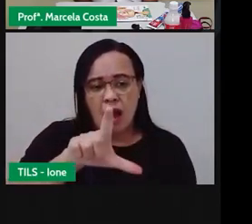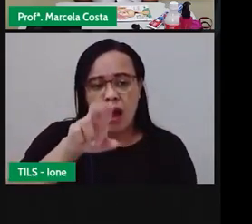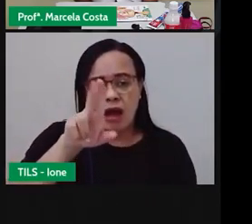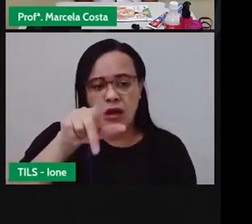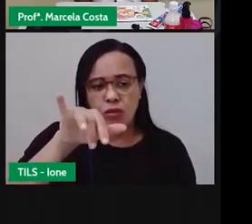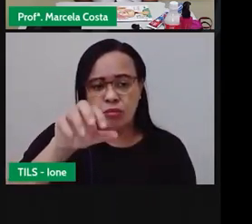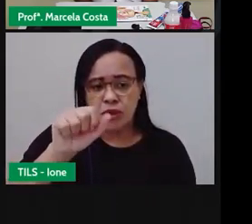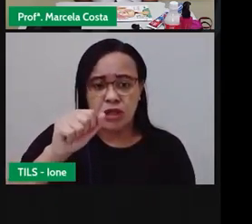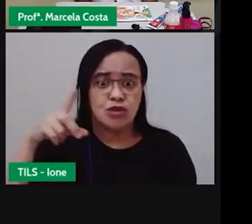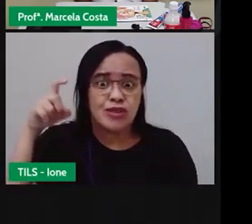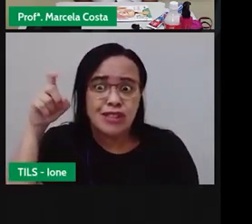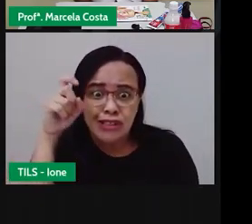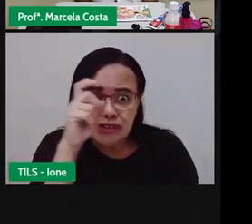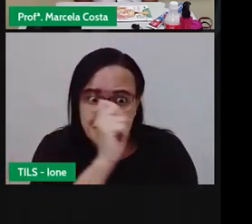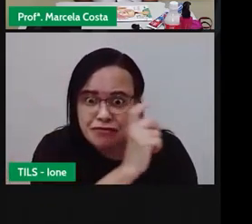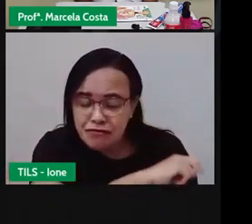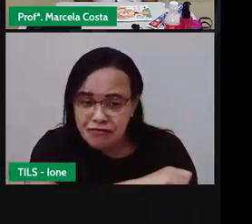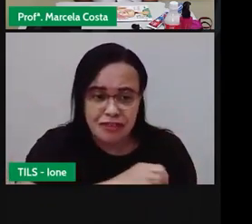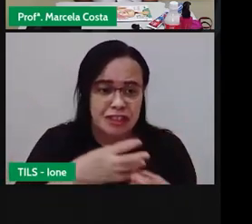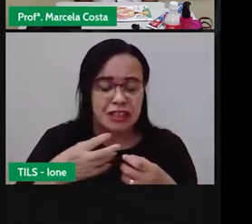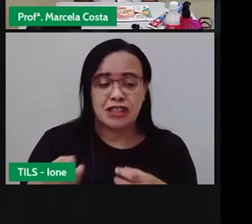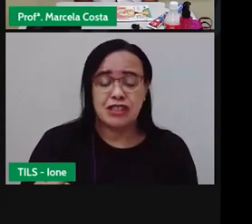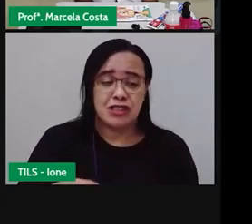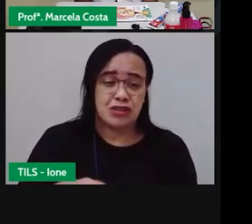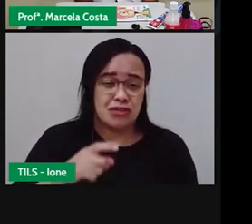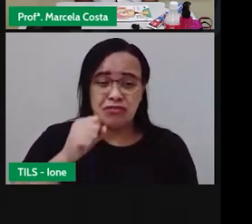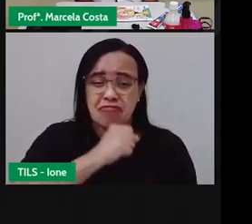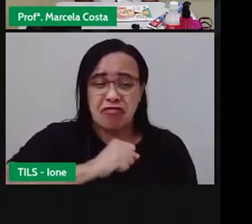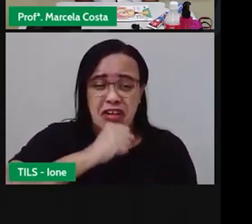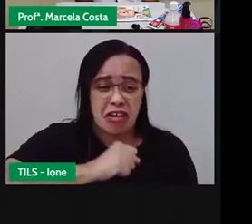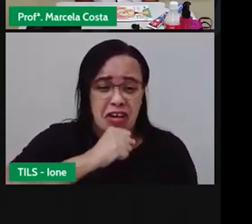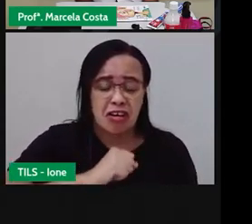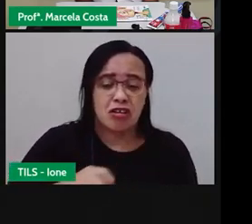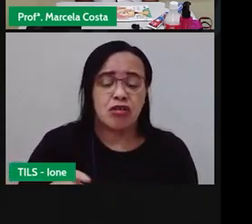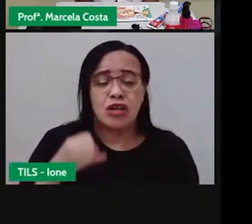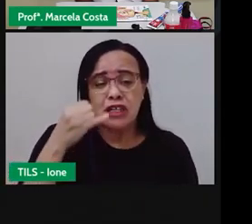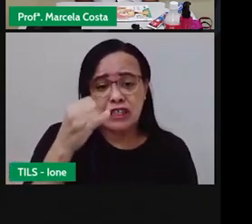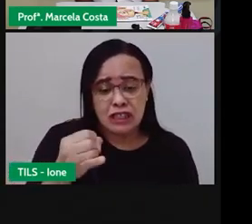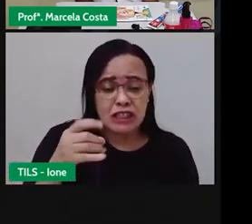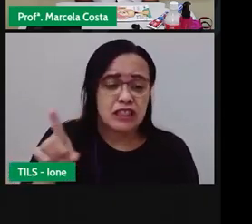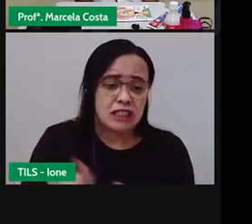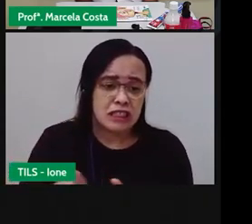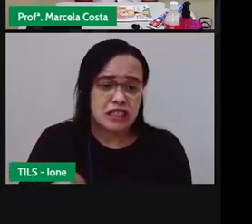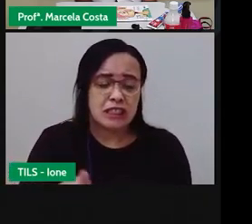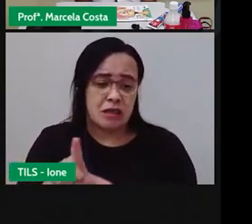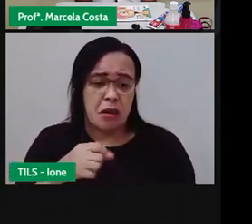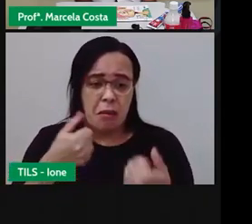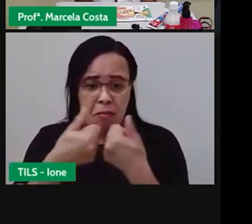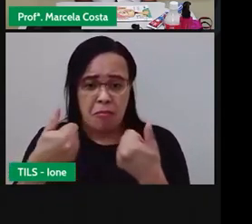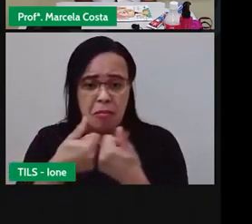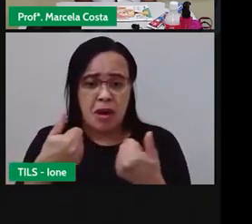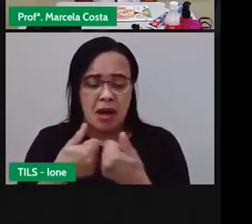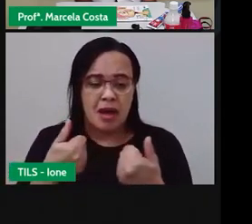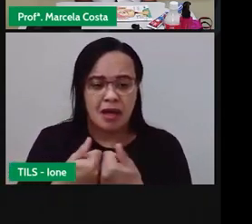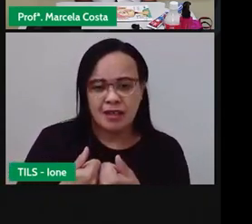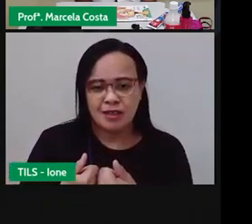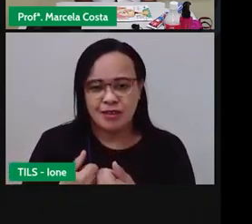Sou difícil de enferrujar. E se tem um ímã por perto, ai, logo pinto um clima e